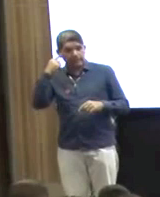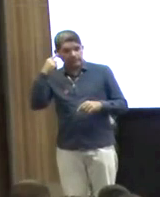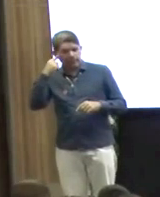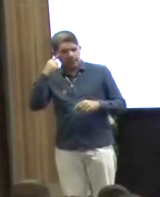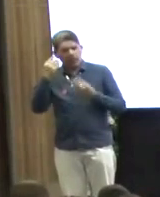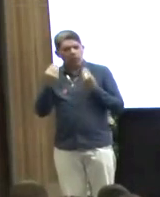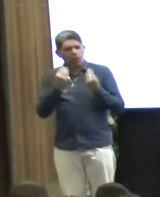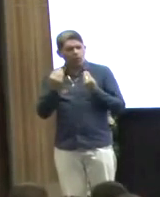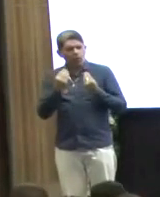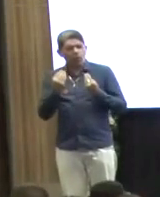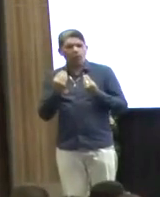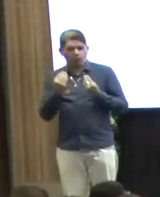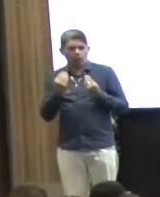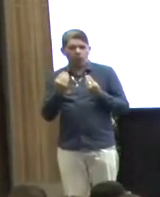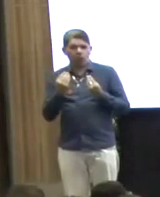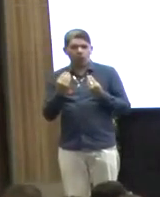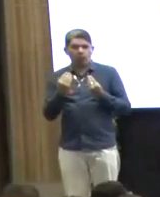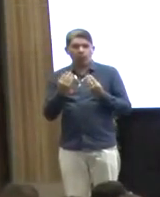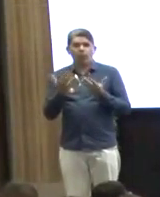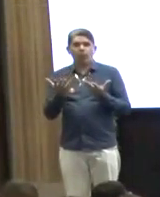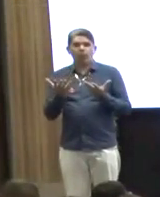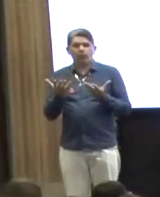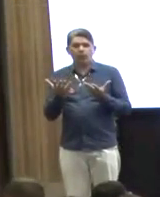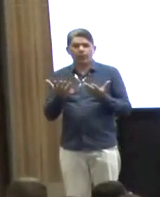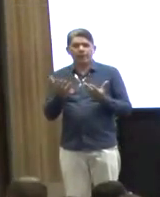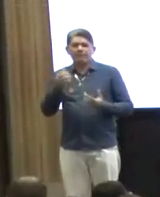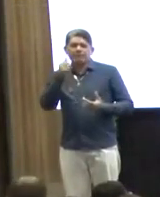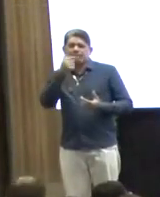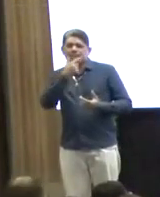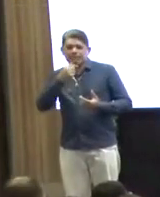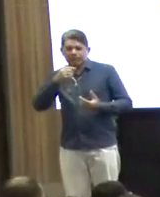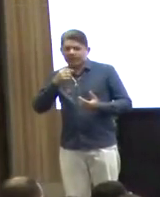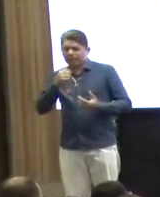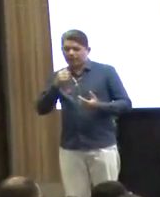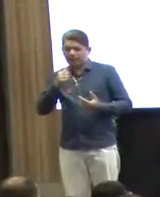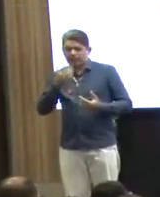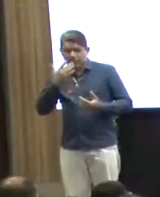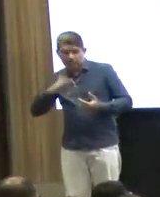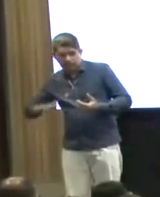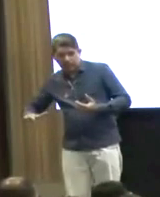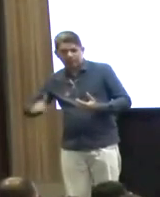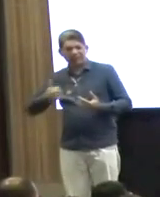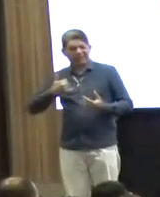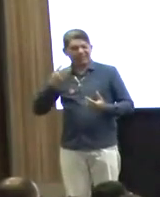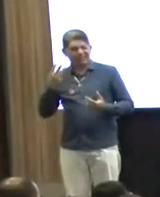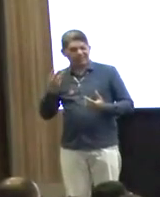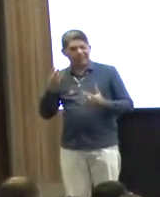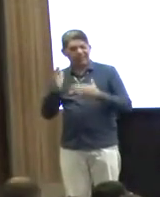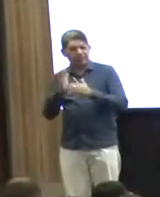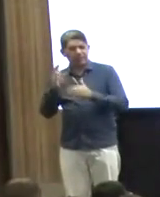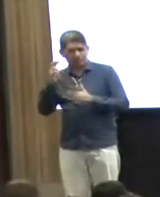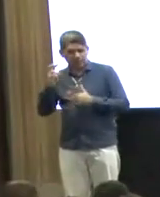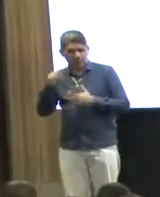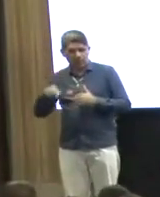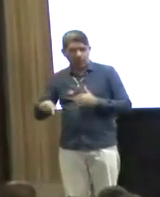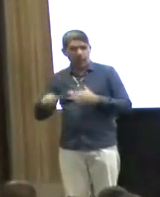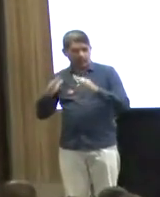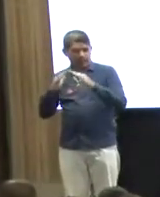gente, quem tiver criança de 3 a 4 anos, até 5 anos de idade em casa, ou na vizinhança, sabe do que eu vou mencionar